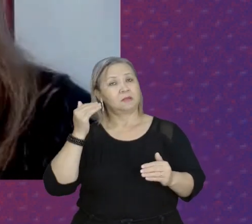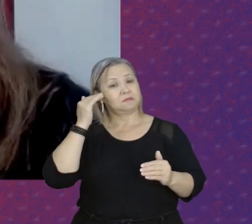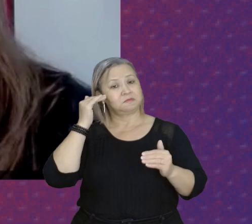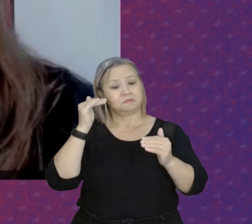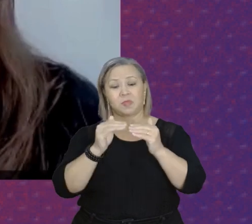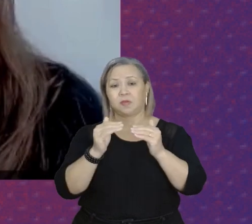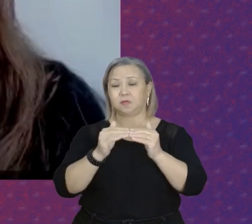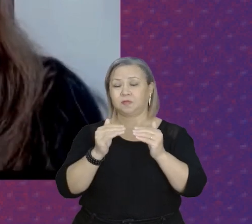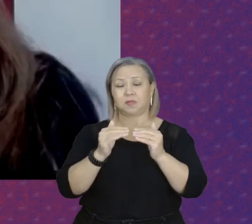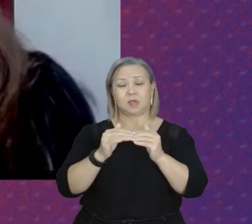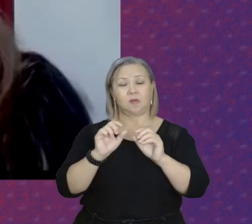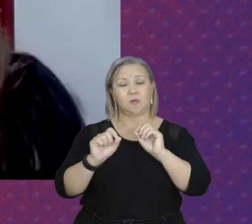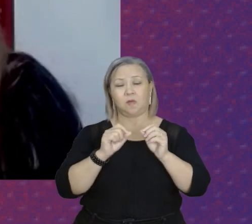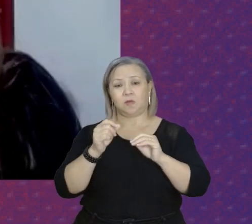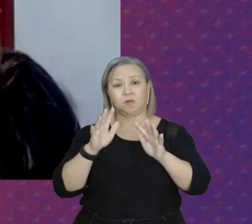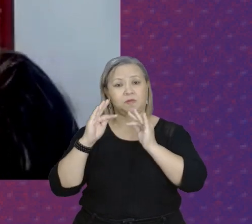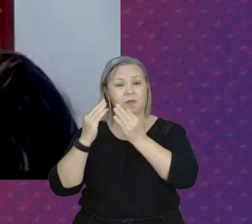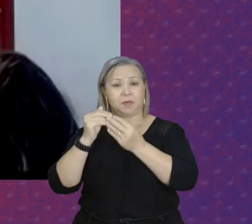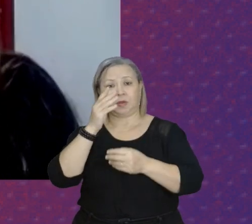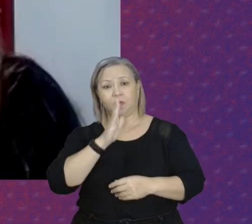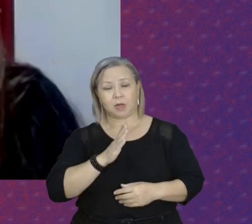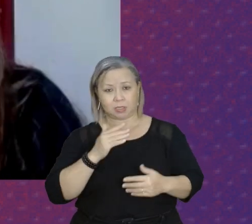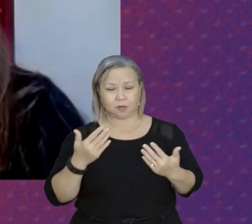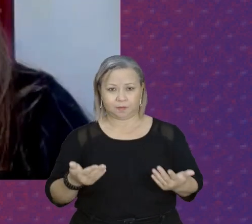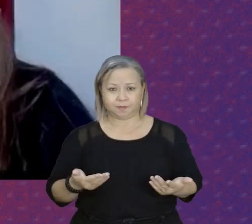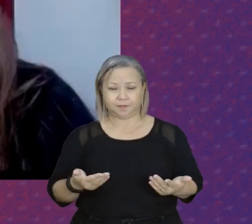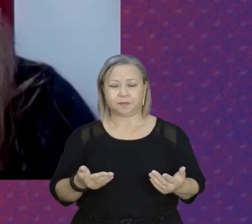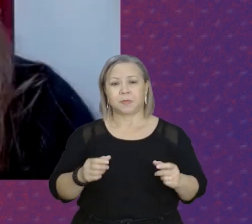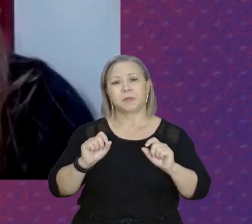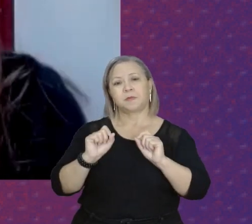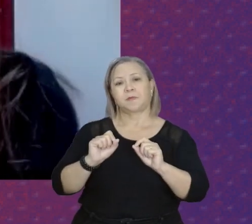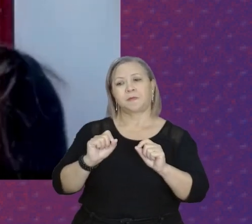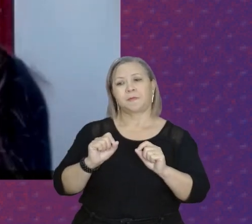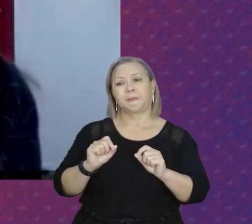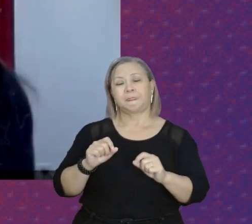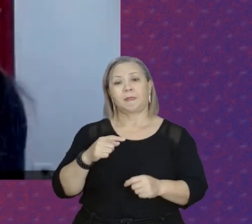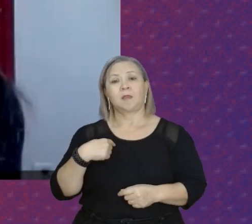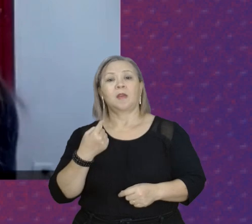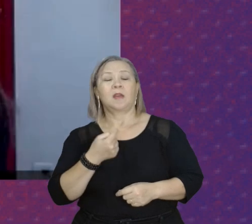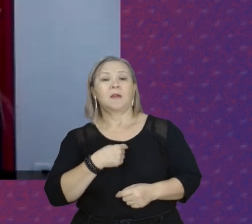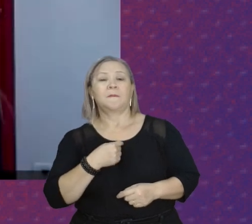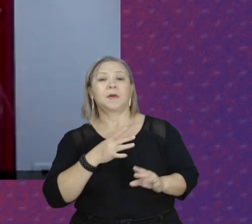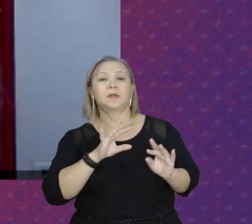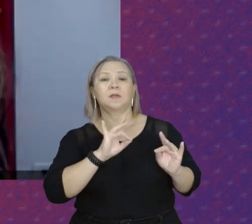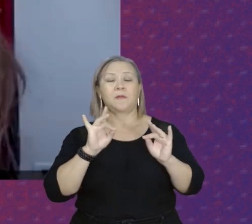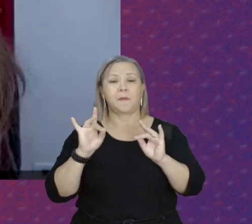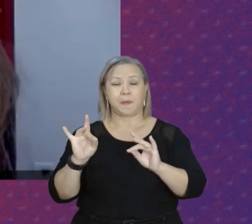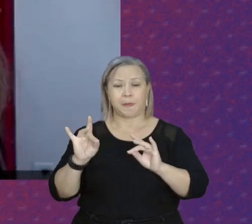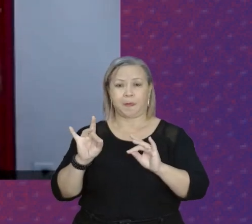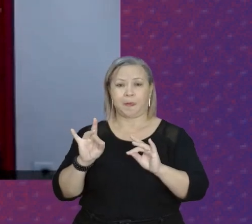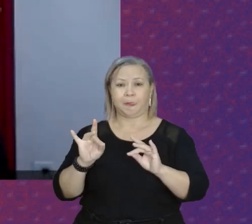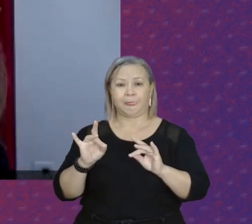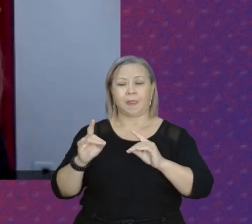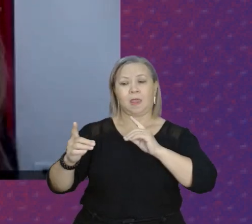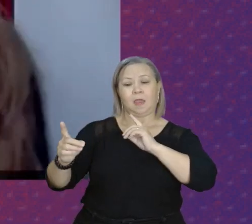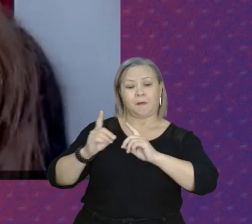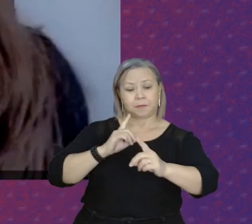arranjos familiares no Brasil. E ela pode, a Damares faz isso